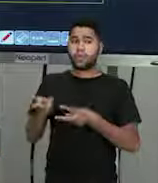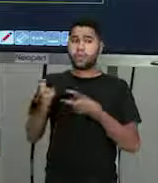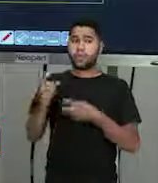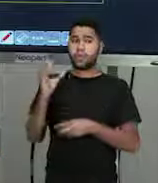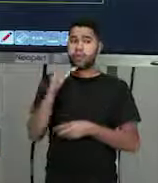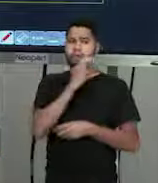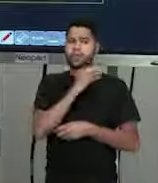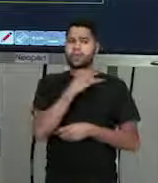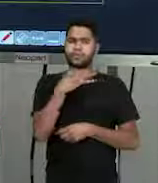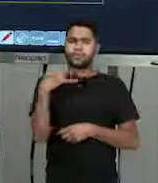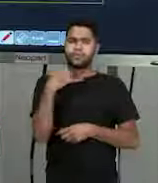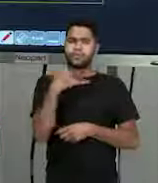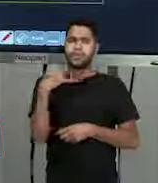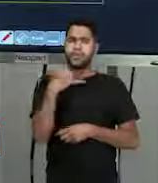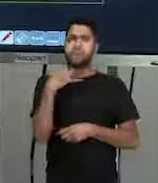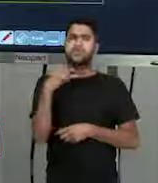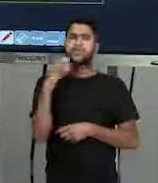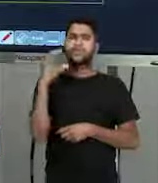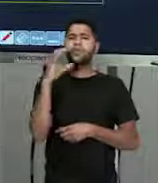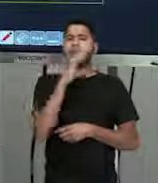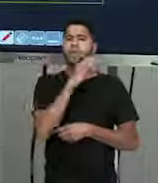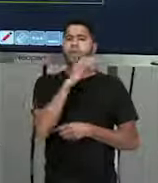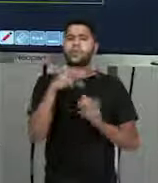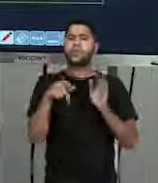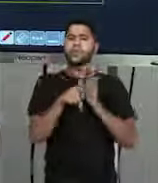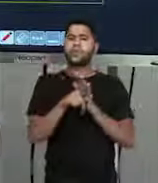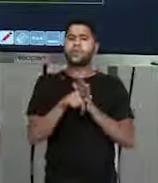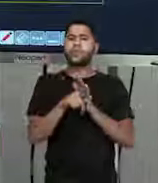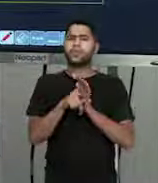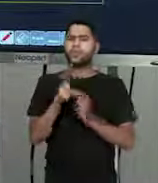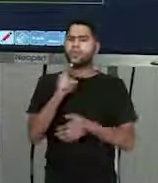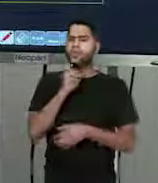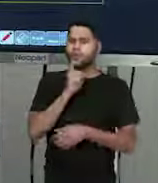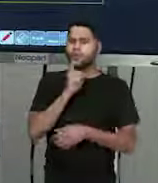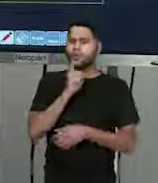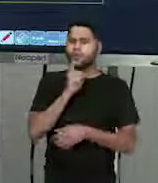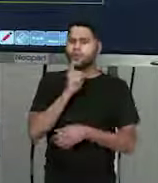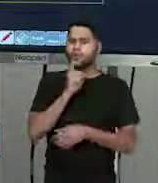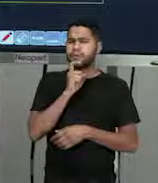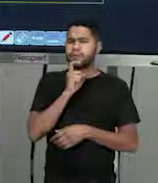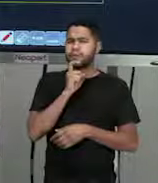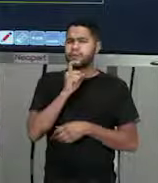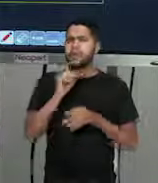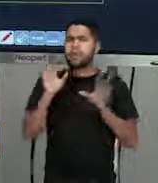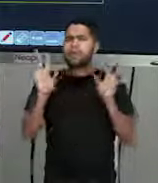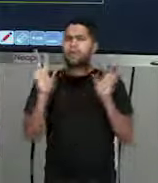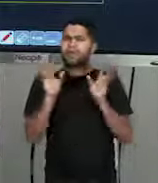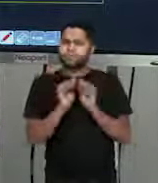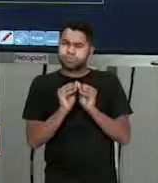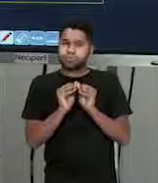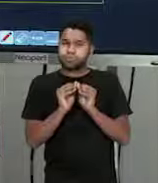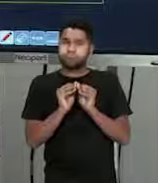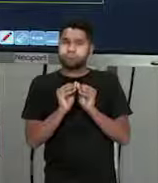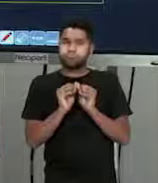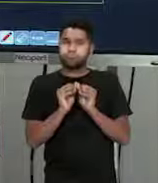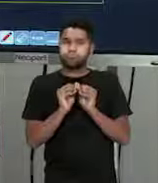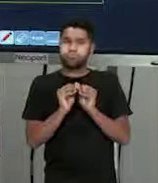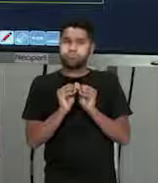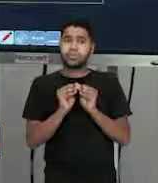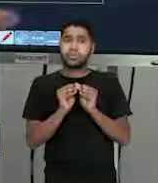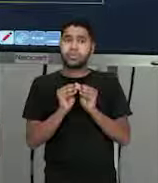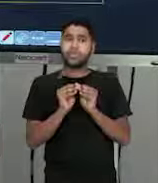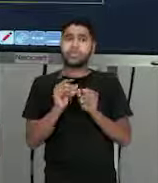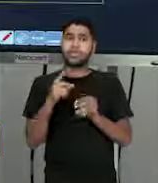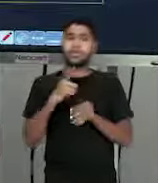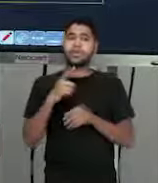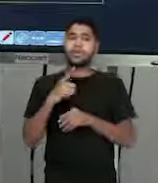quente menos o calor retirado da fonte fria. Então, para simplificar essa expressão, eu vou